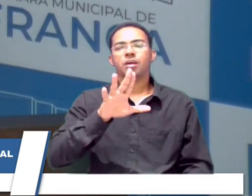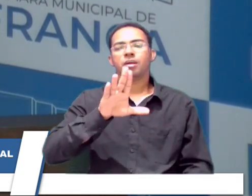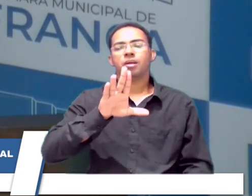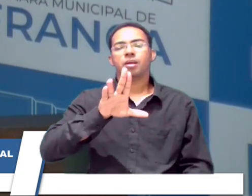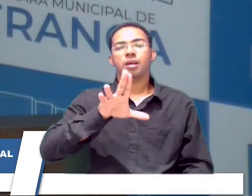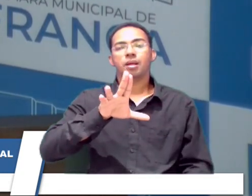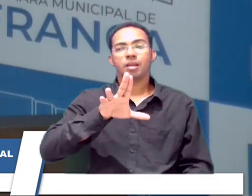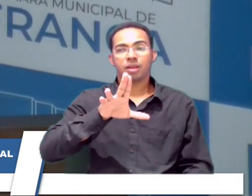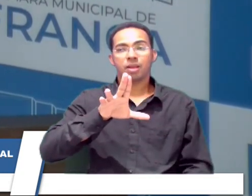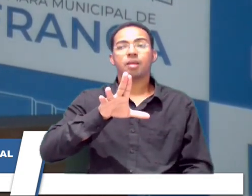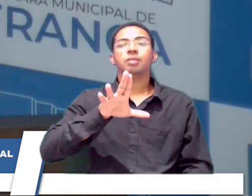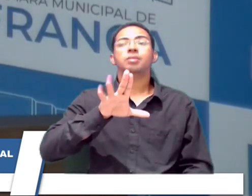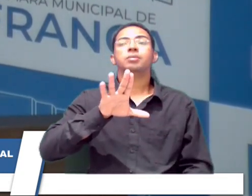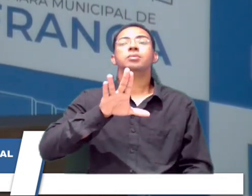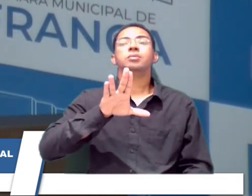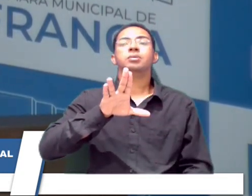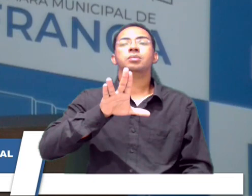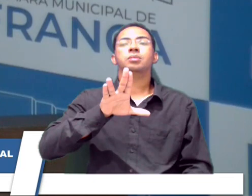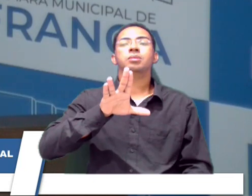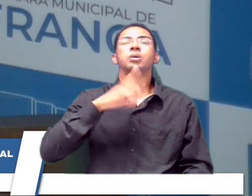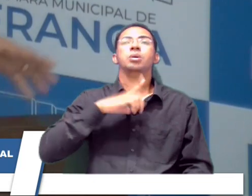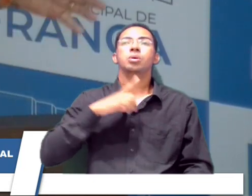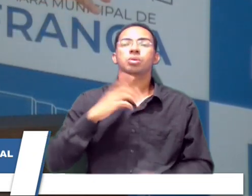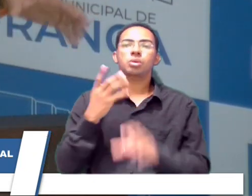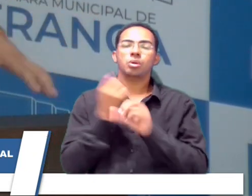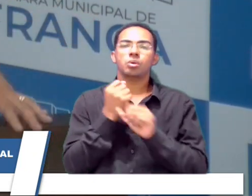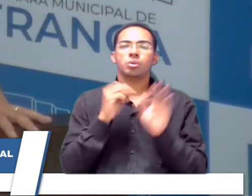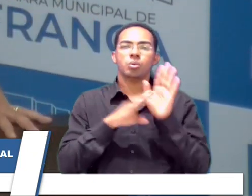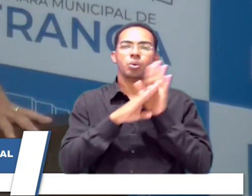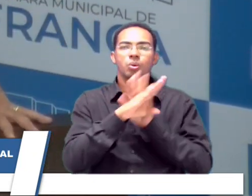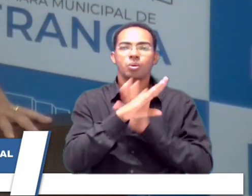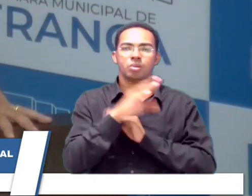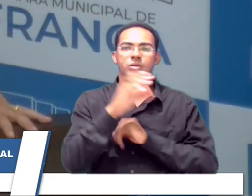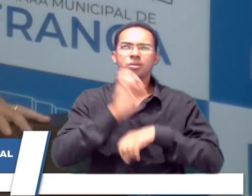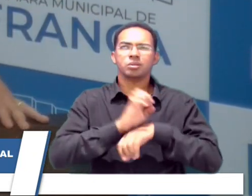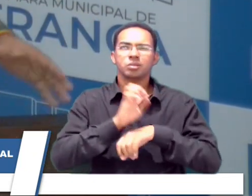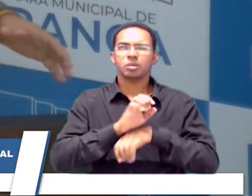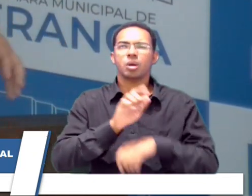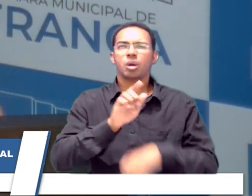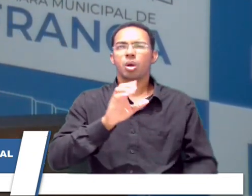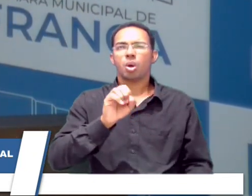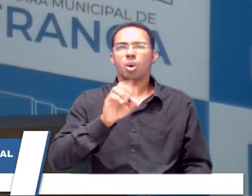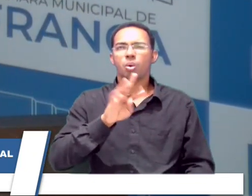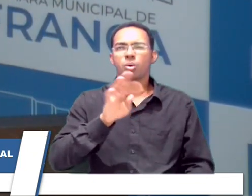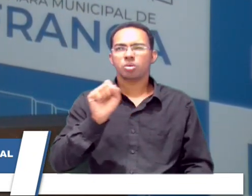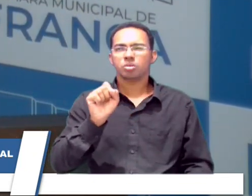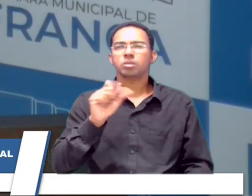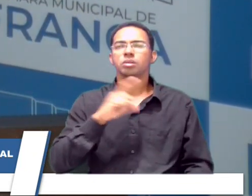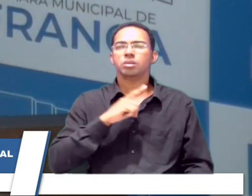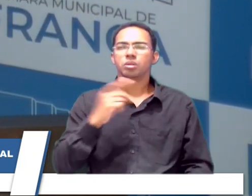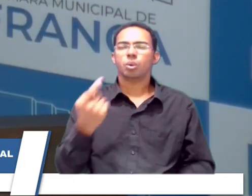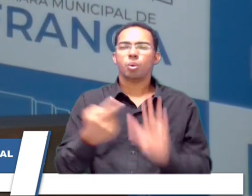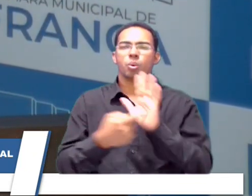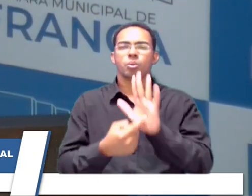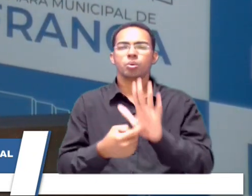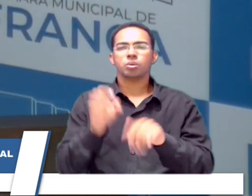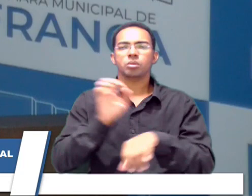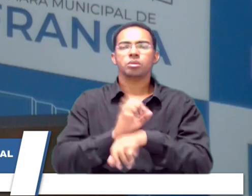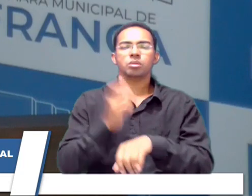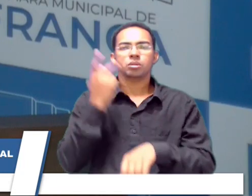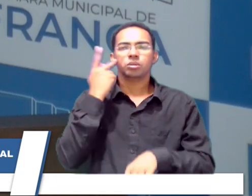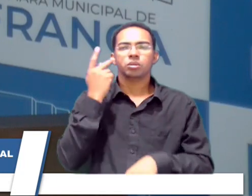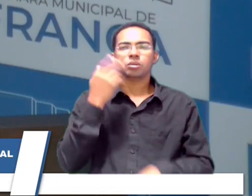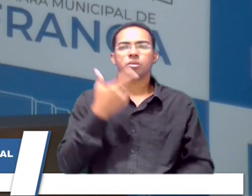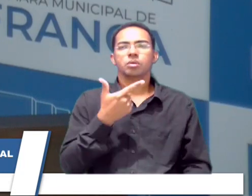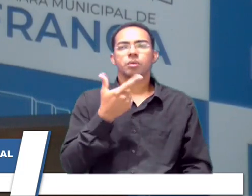um levantamento estadual, que foi, acho que o Cortez até passou para a gente da Leste. O ano passado, o estado de São Paulo gastou mais de 20